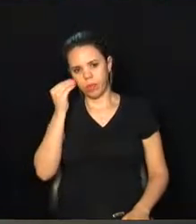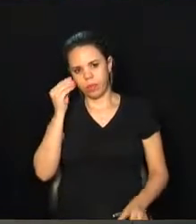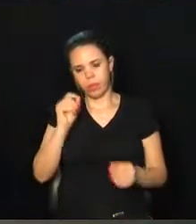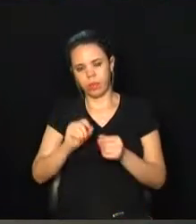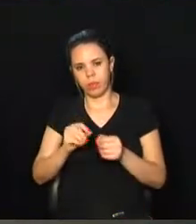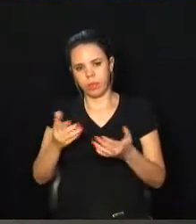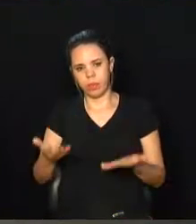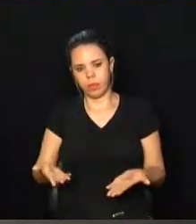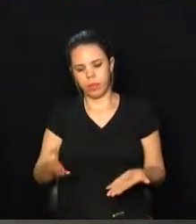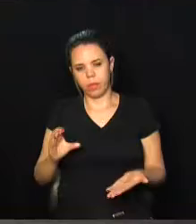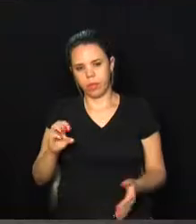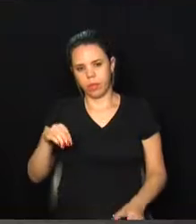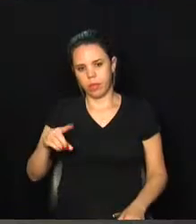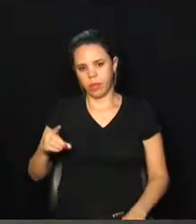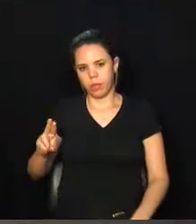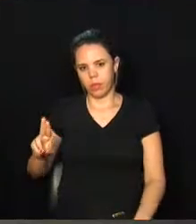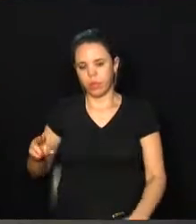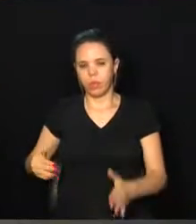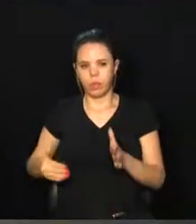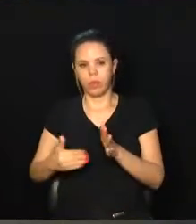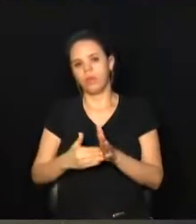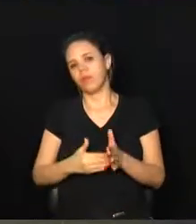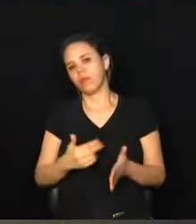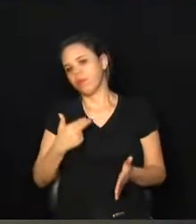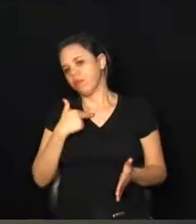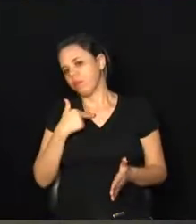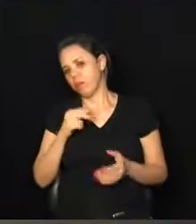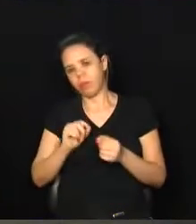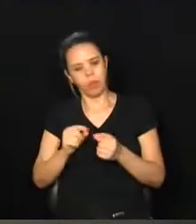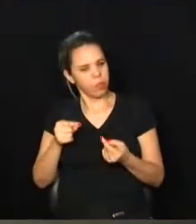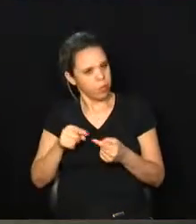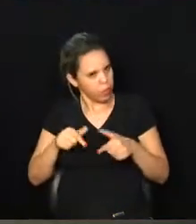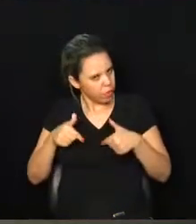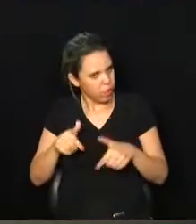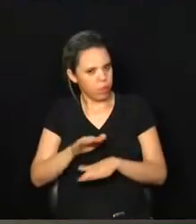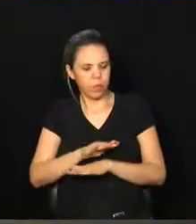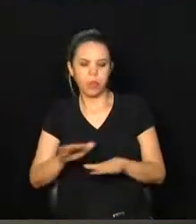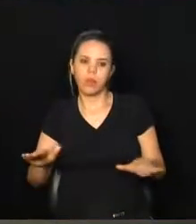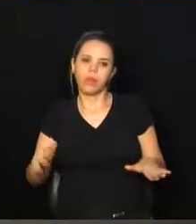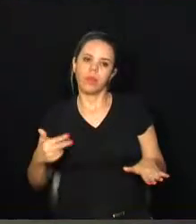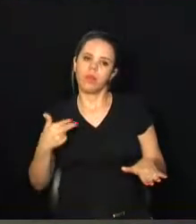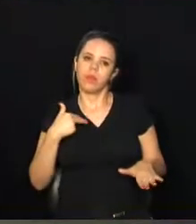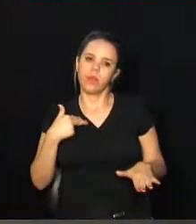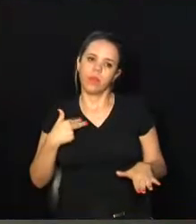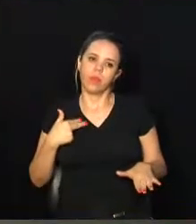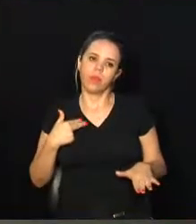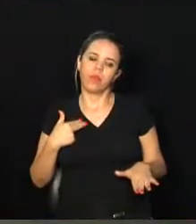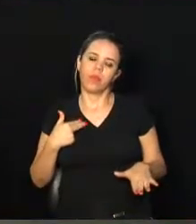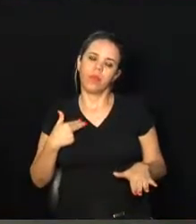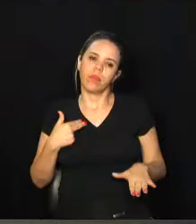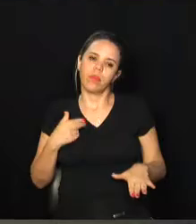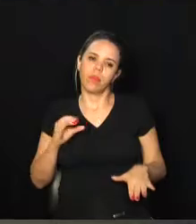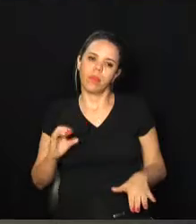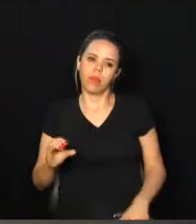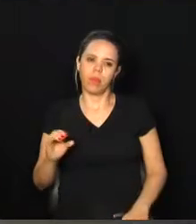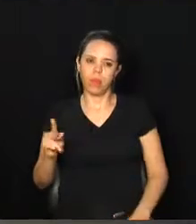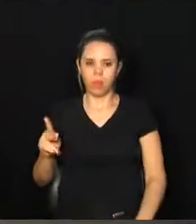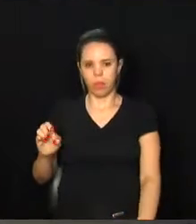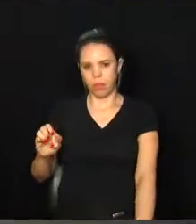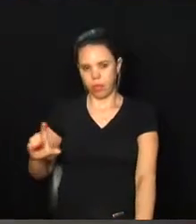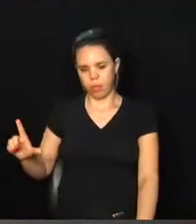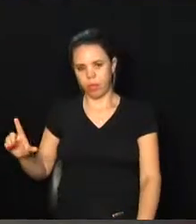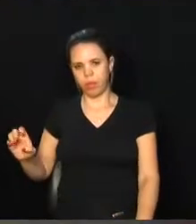isso, mas o CMDU é limitado, não tem uma ação direta, né? Ele não pode ser provocativo, a CPLE pode, sim,